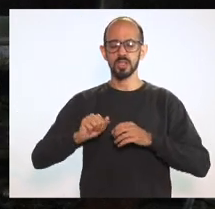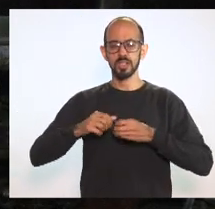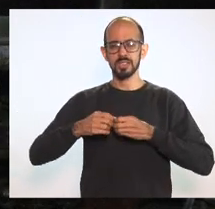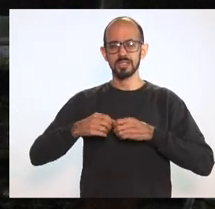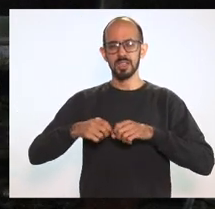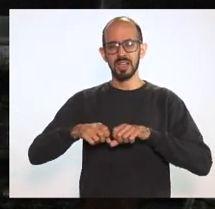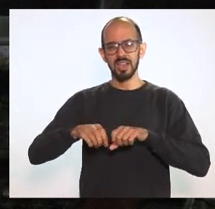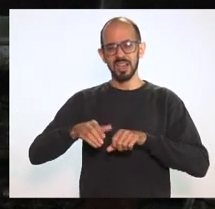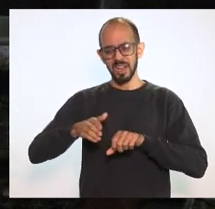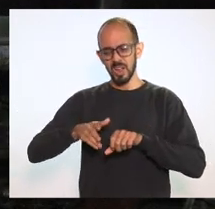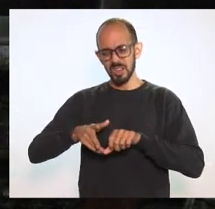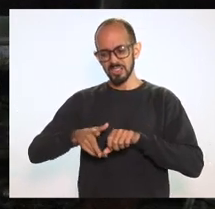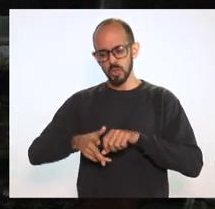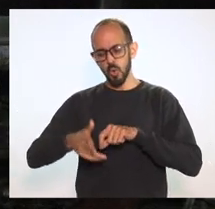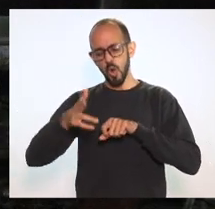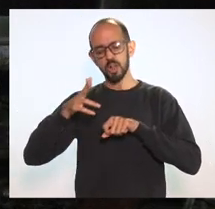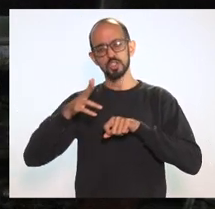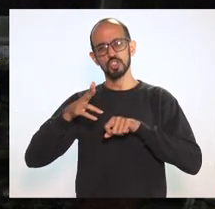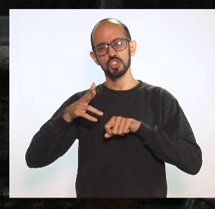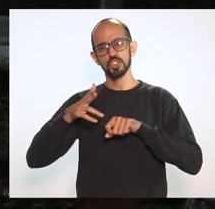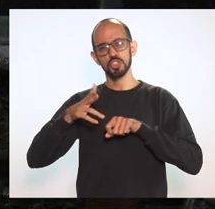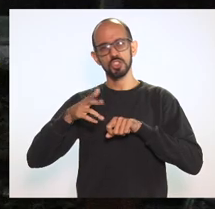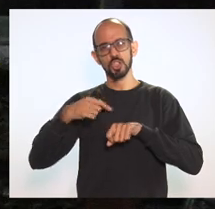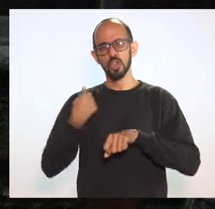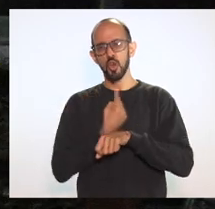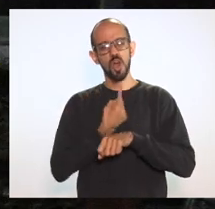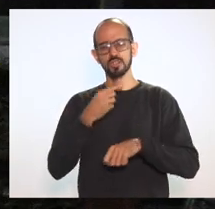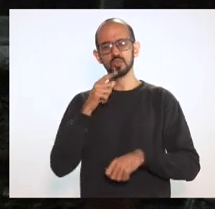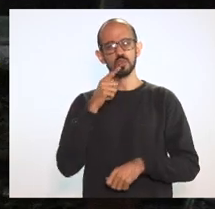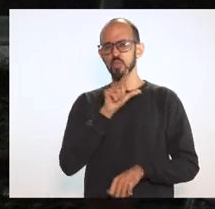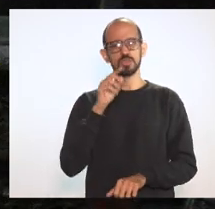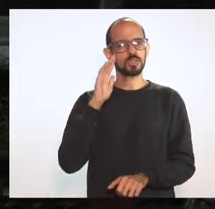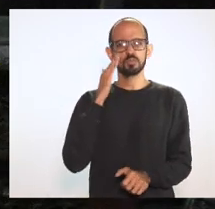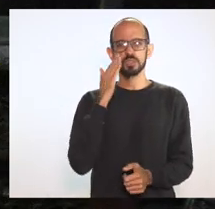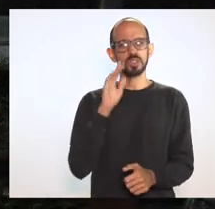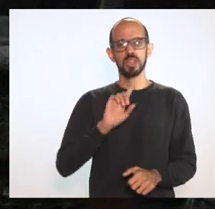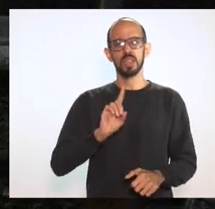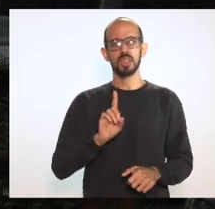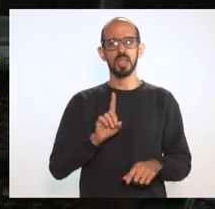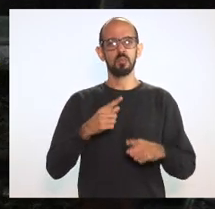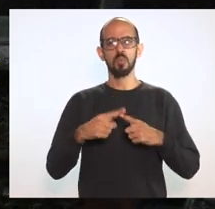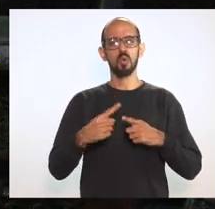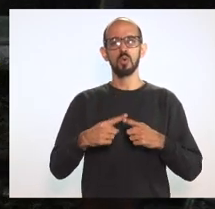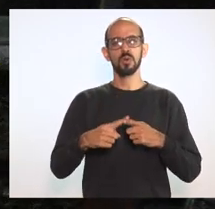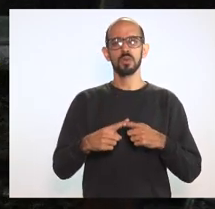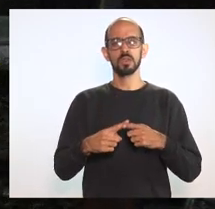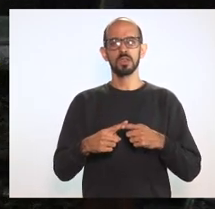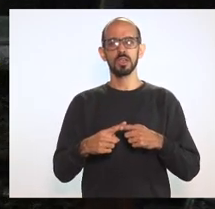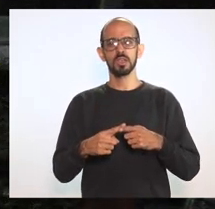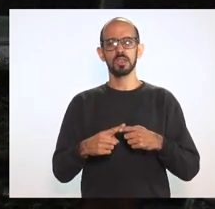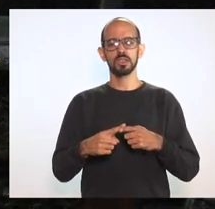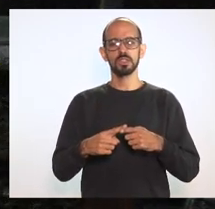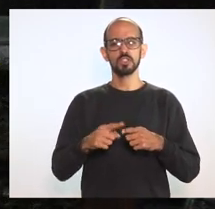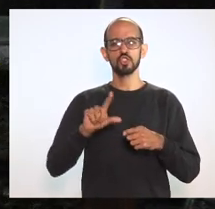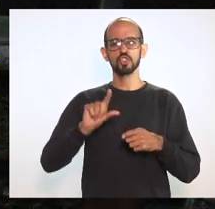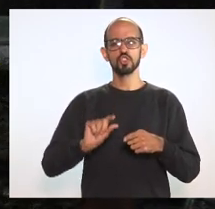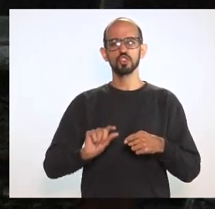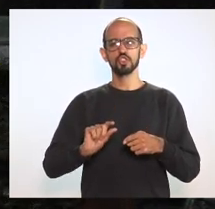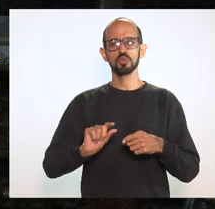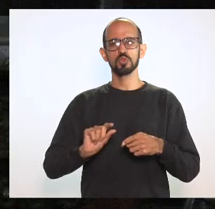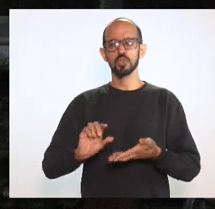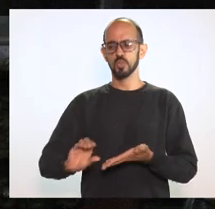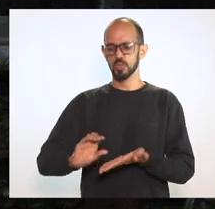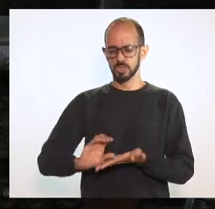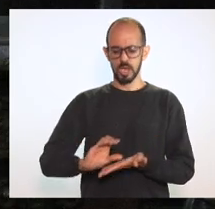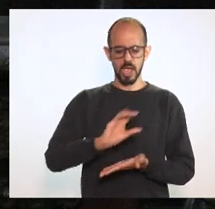de nós ainda, não é, compreendemos, o porquê da queda deste